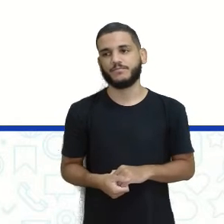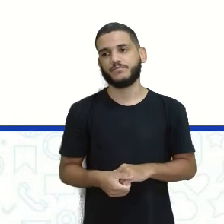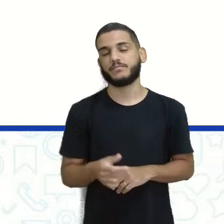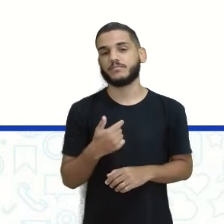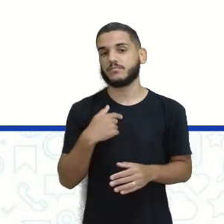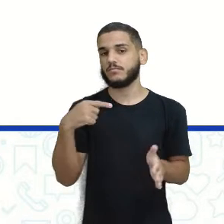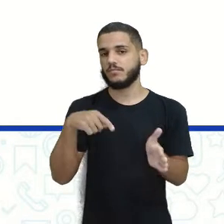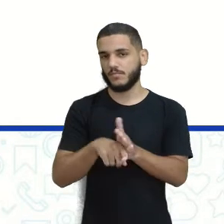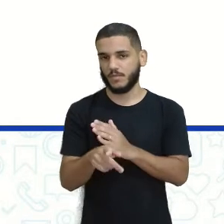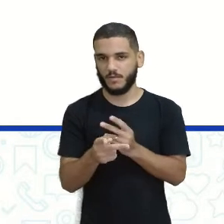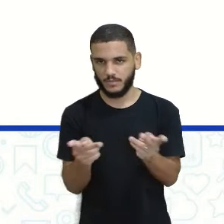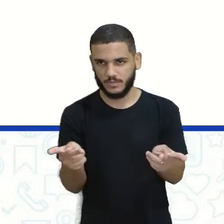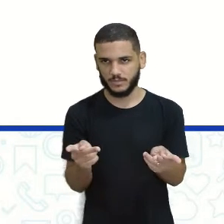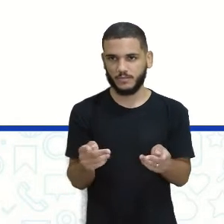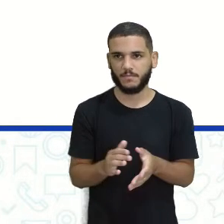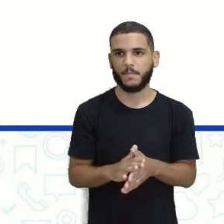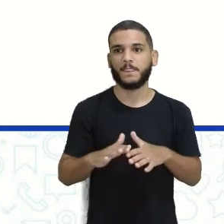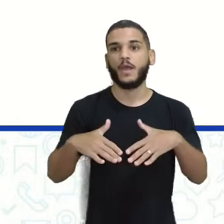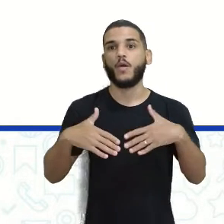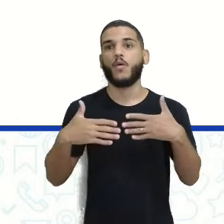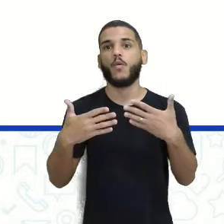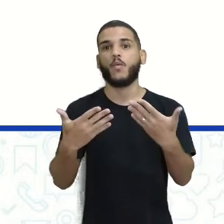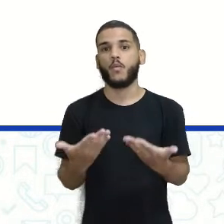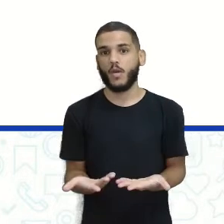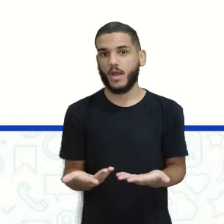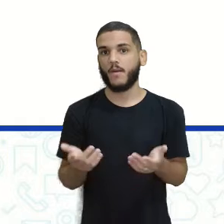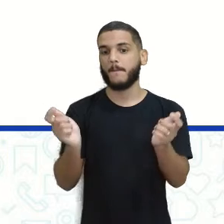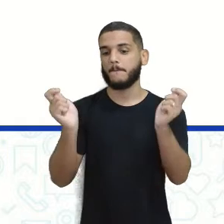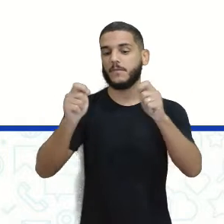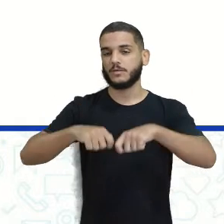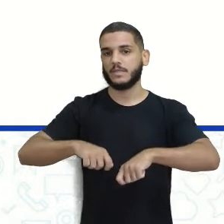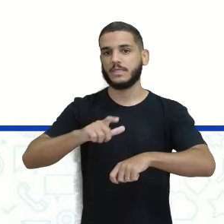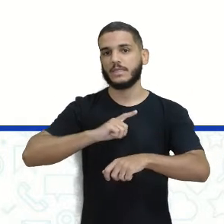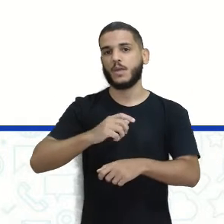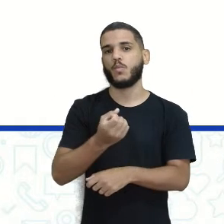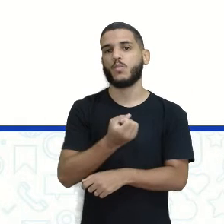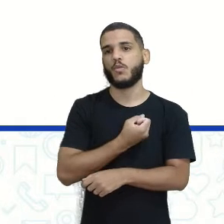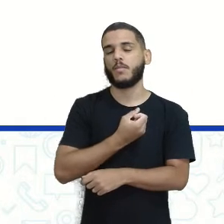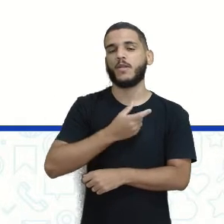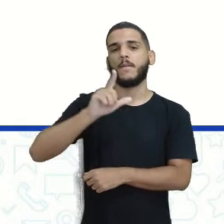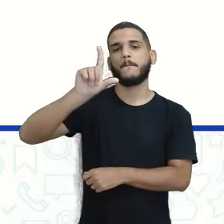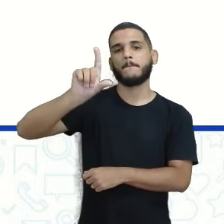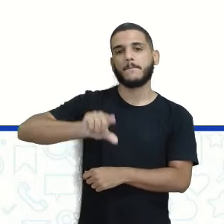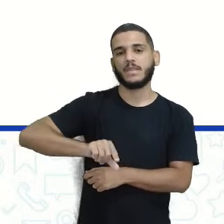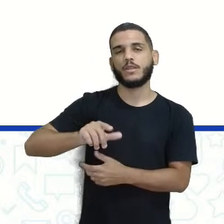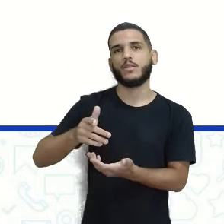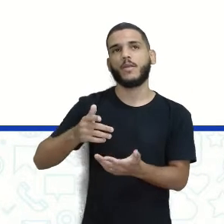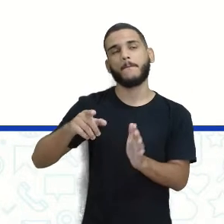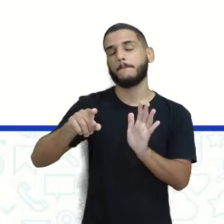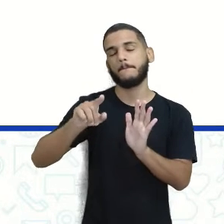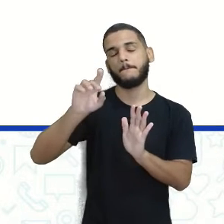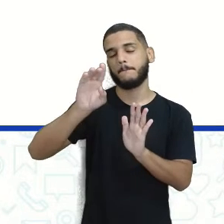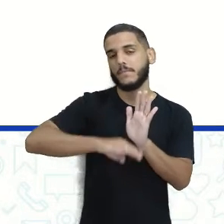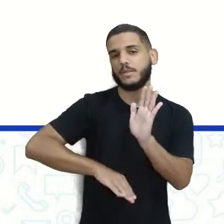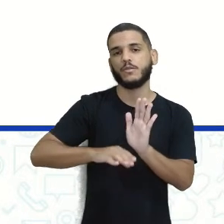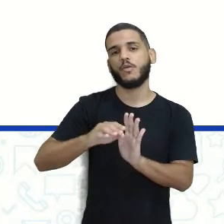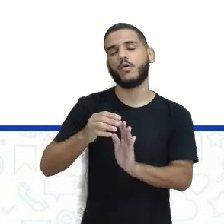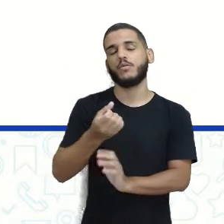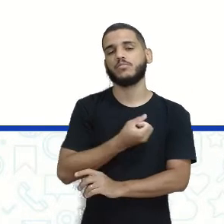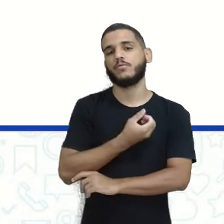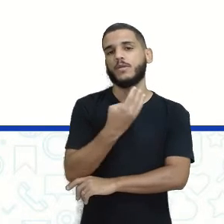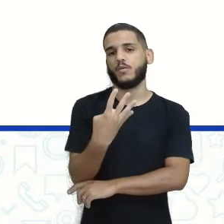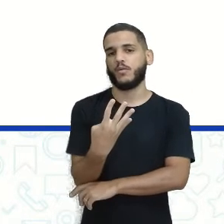uma pergunta em cima disso. Qual a probabilidade de sair um número menor que 4? Um número menor que 4, se eu tenho